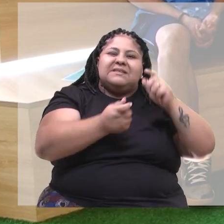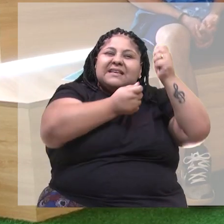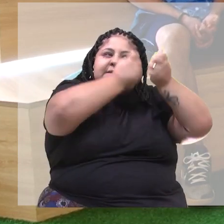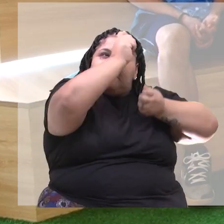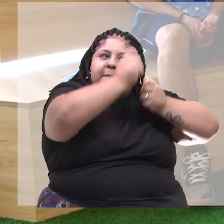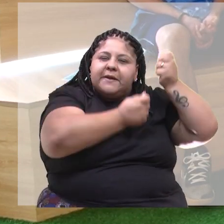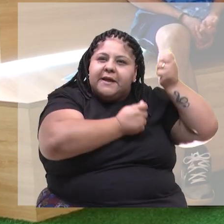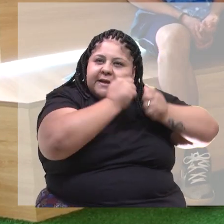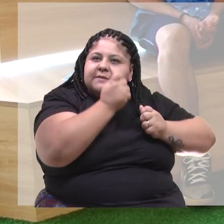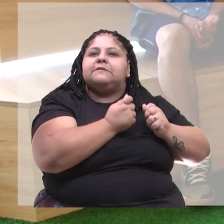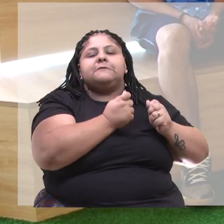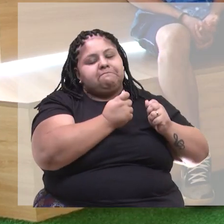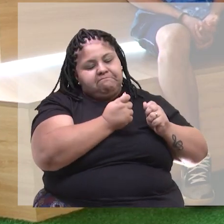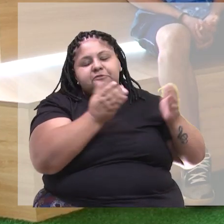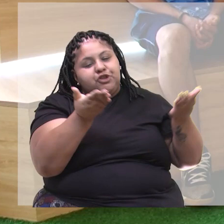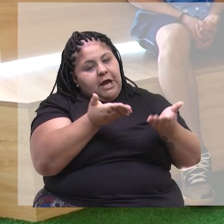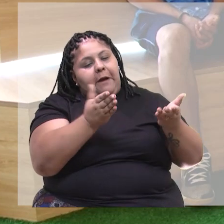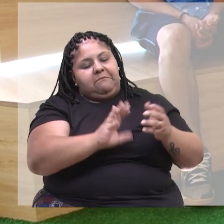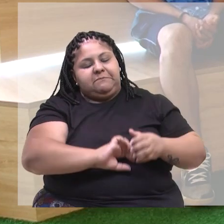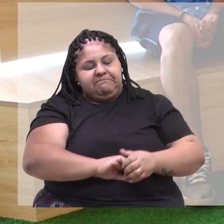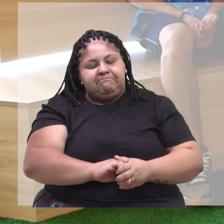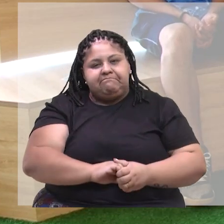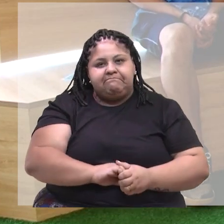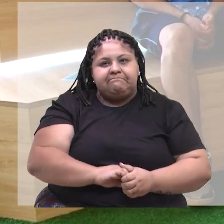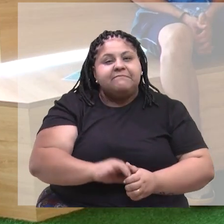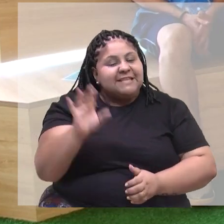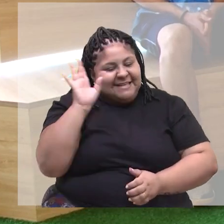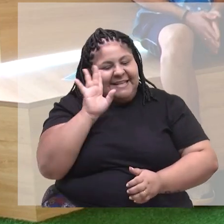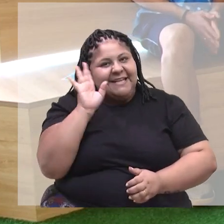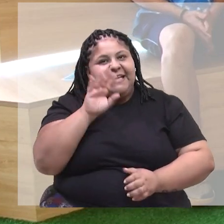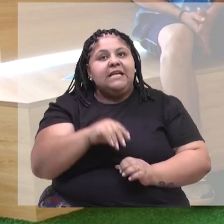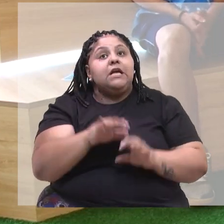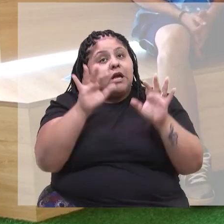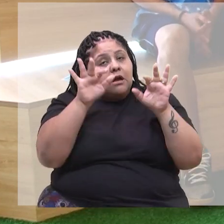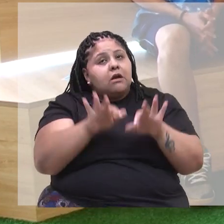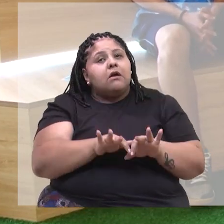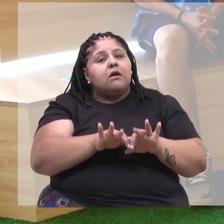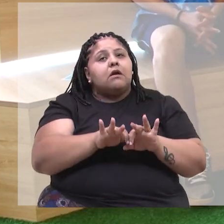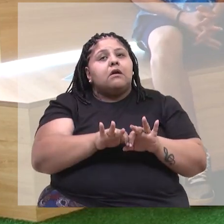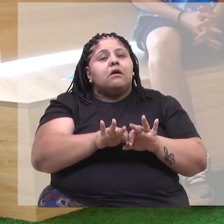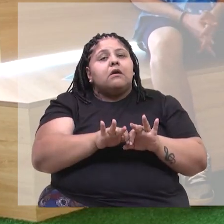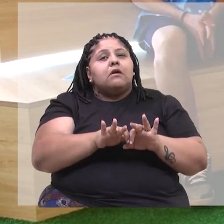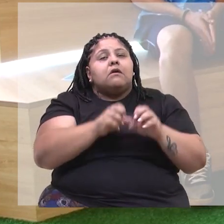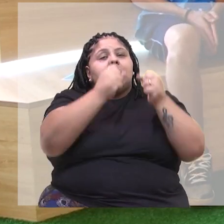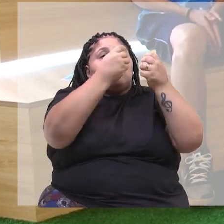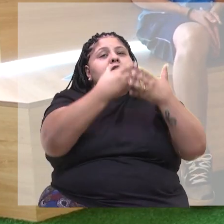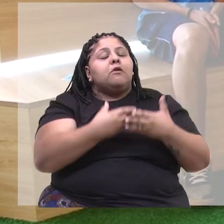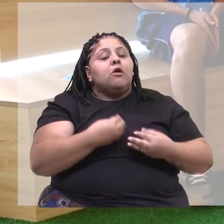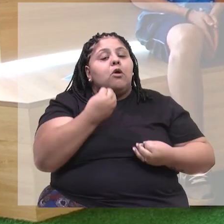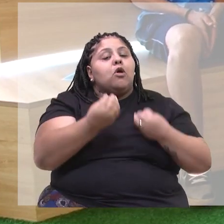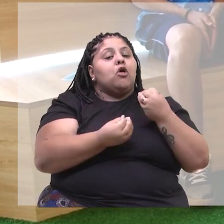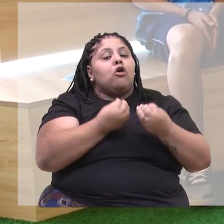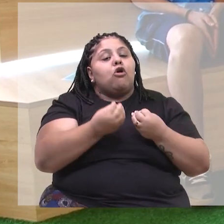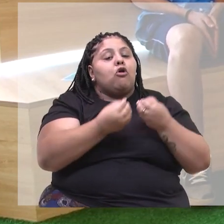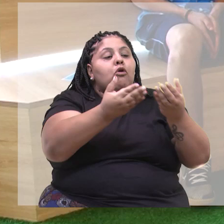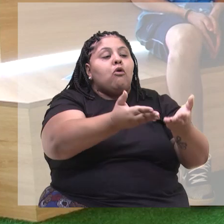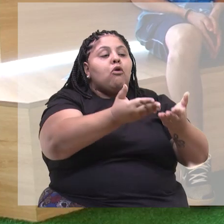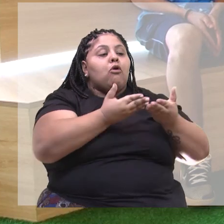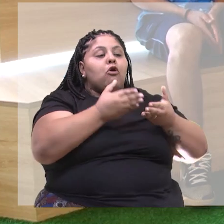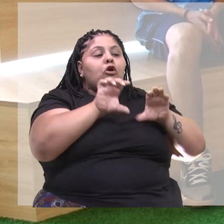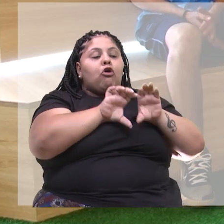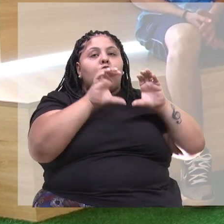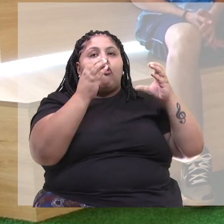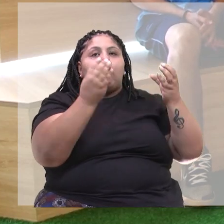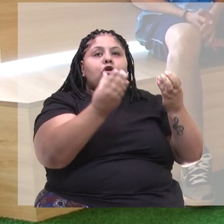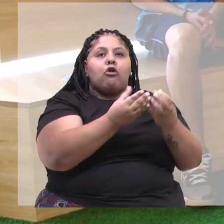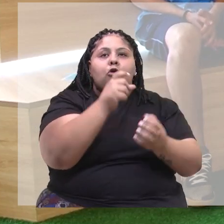nas empresas, na vida acadêmica em geral. Bem bacana. E para finalizar, Augusto, me conta um pouquinho de como foi a recepção, né,